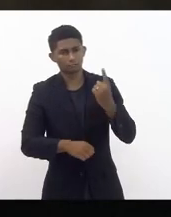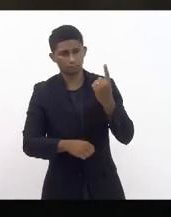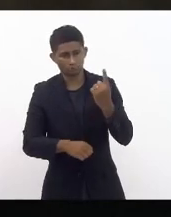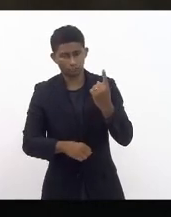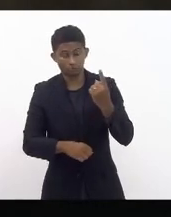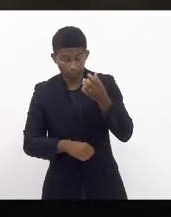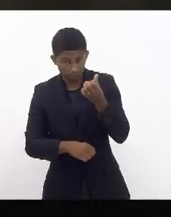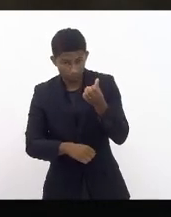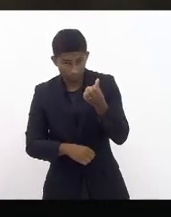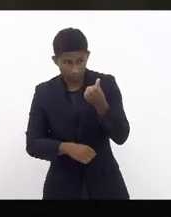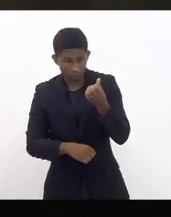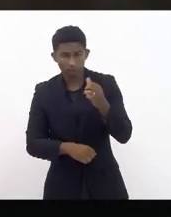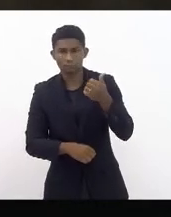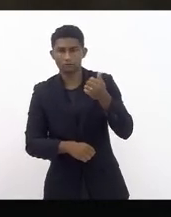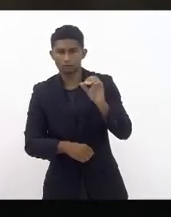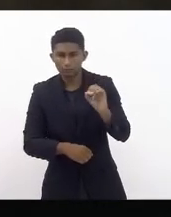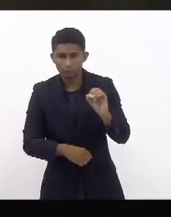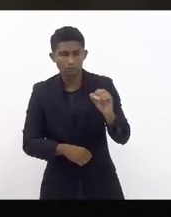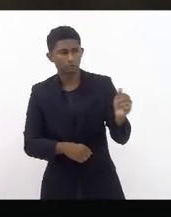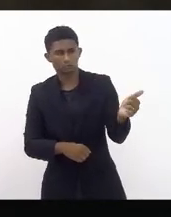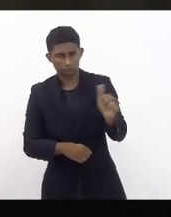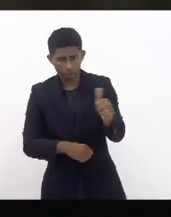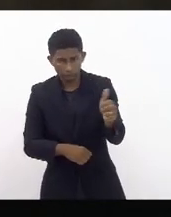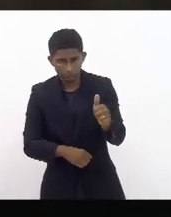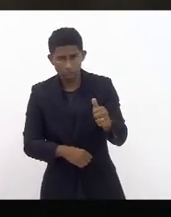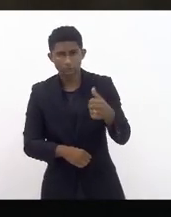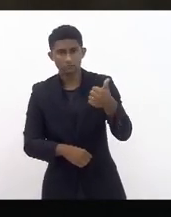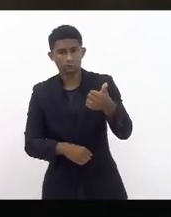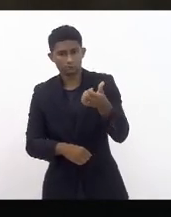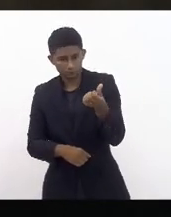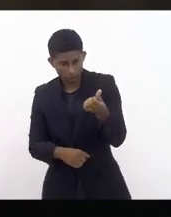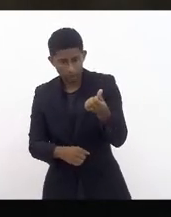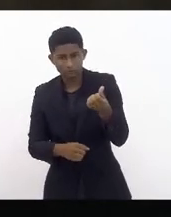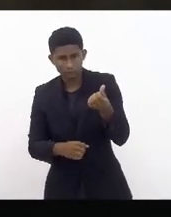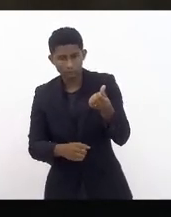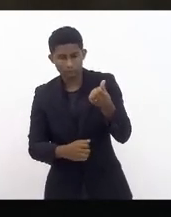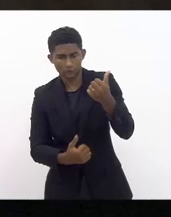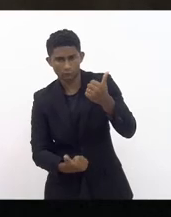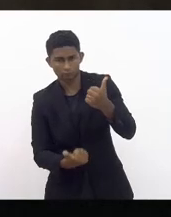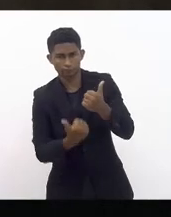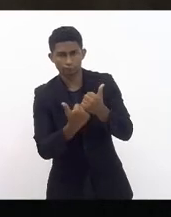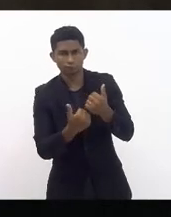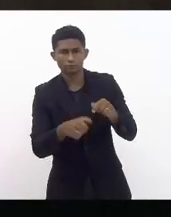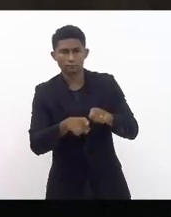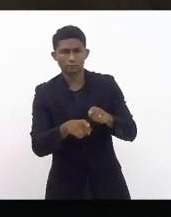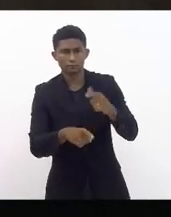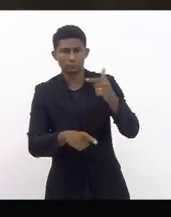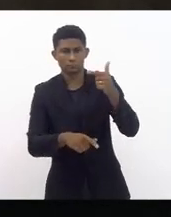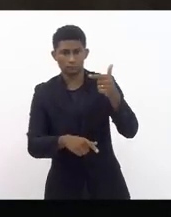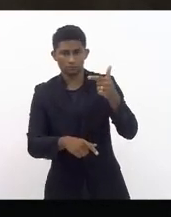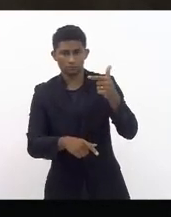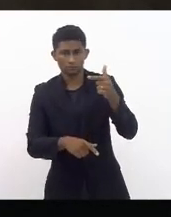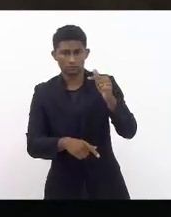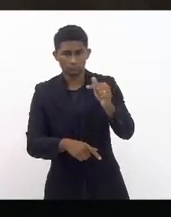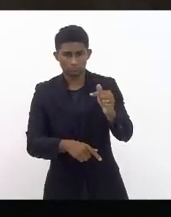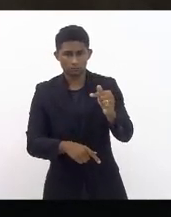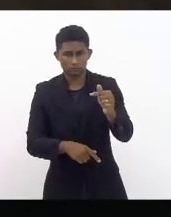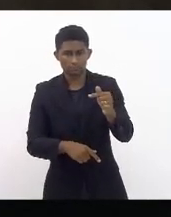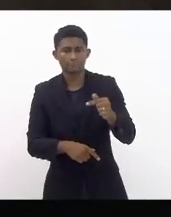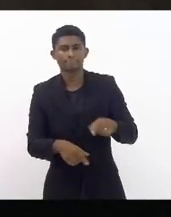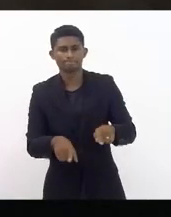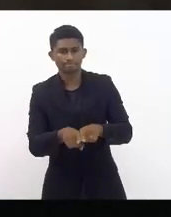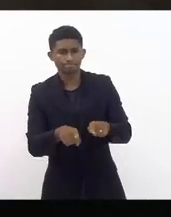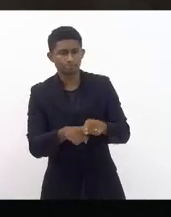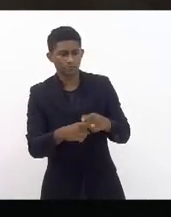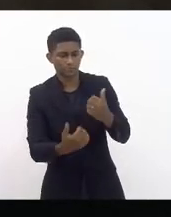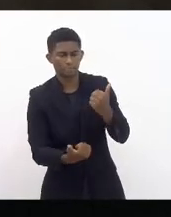10, 11, 16, com subemenda 27. Favorável com